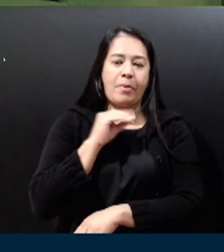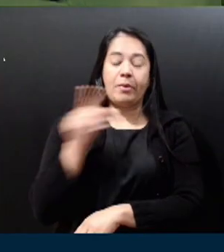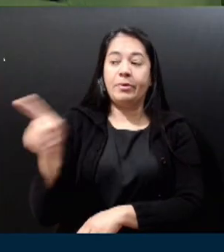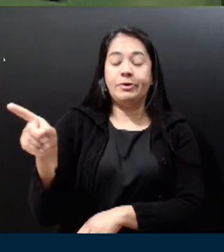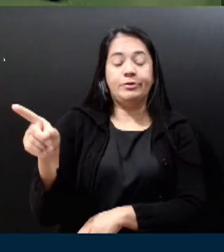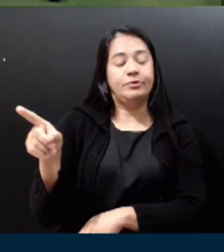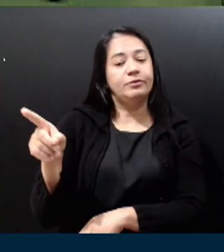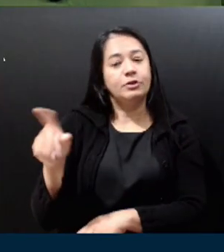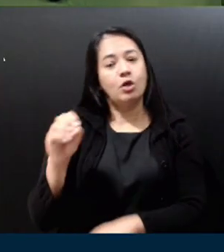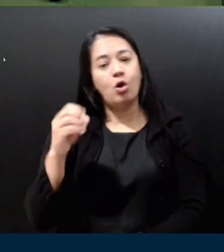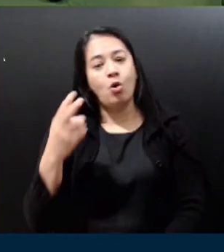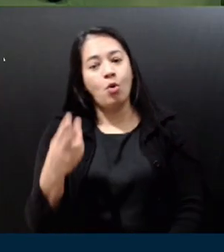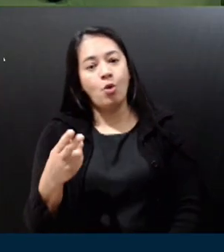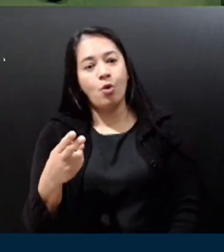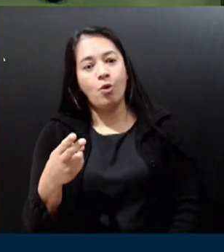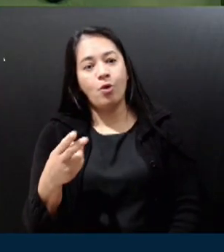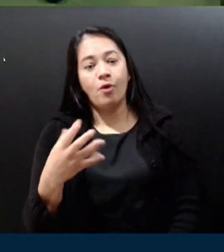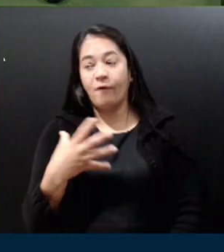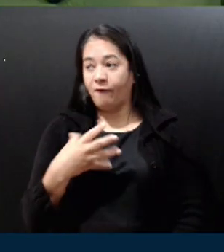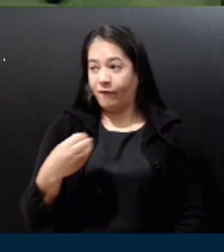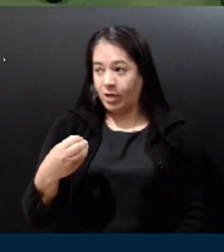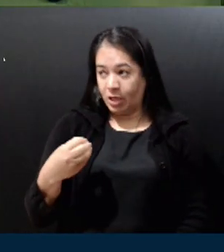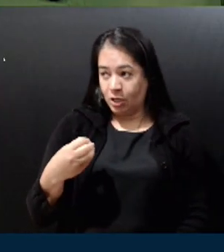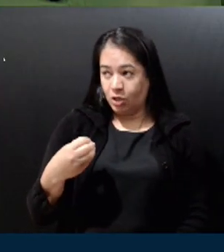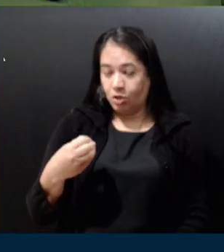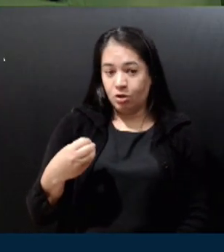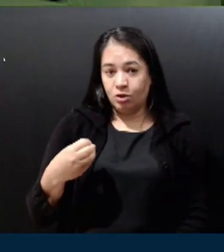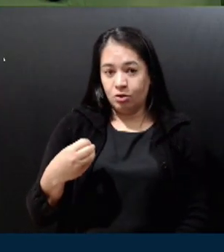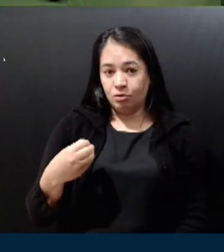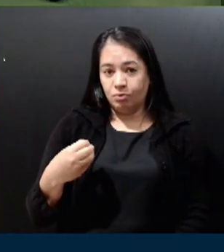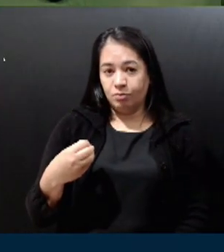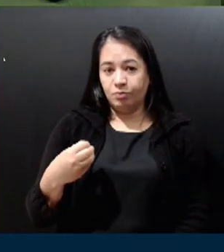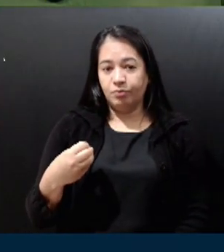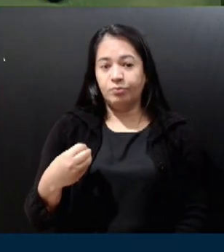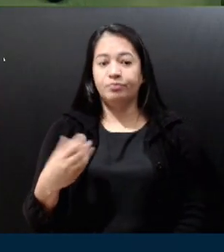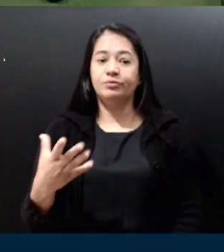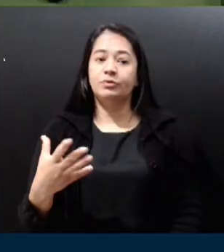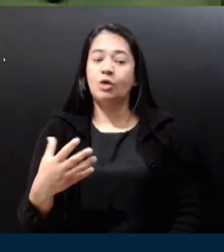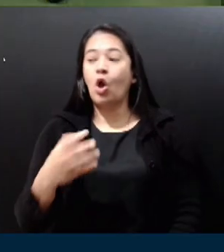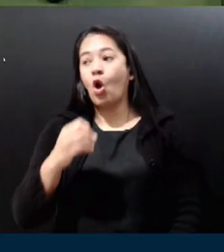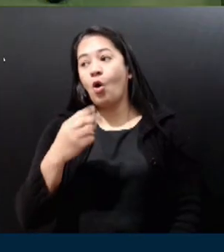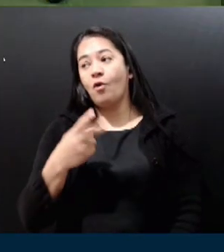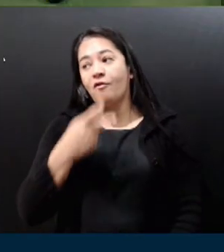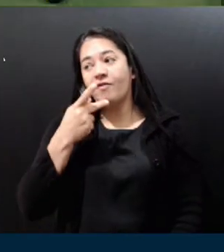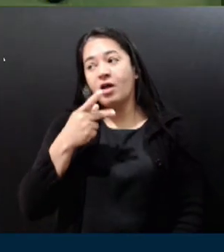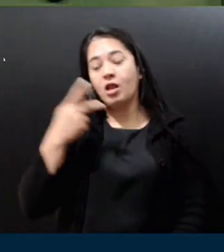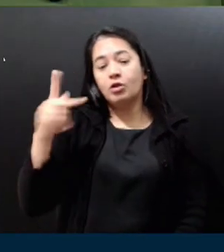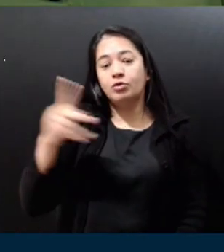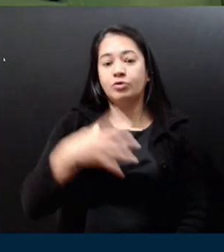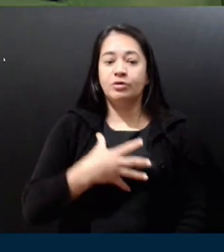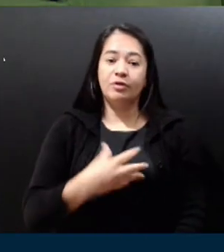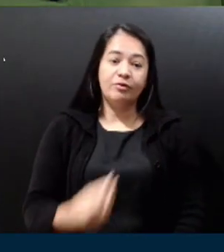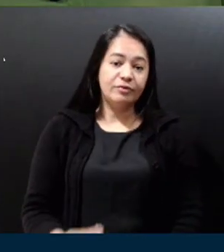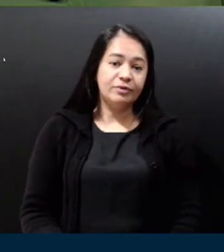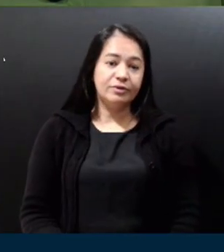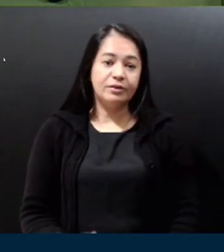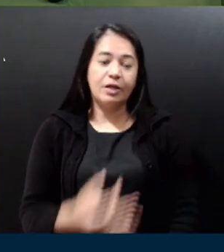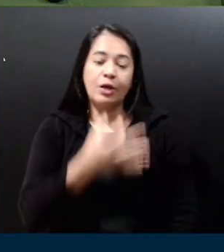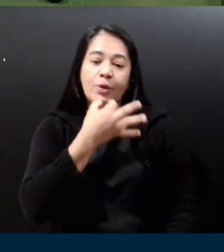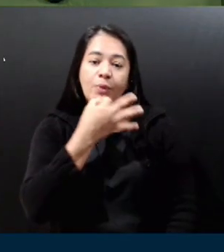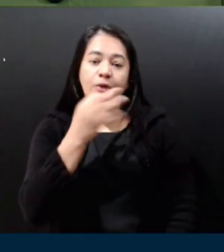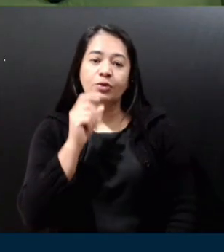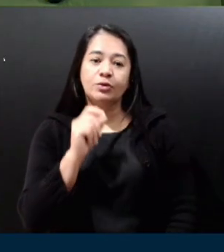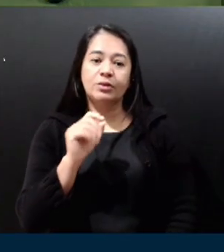têm filhos? Sim, um filho. Um Uhum. filho ou do filho. Então, eu acho que isso que a gente